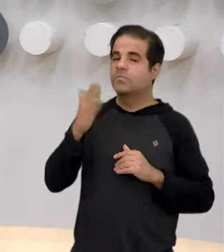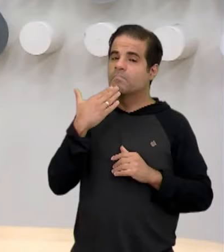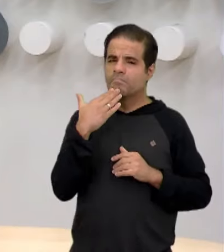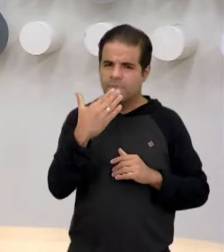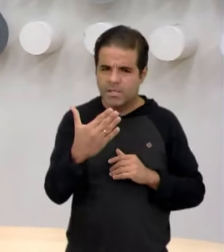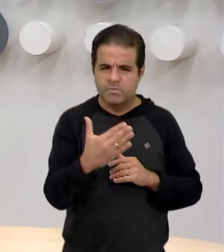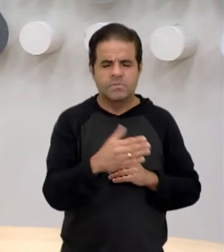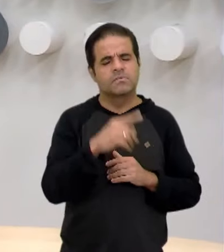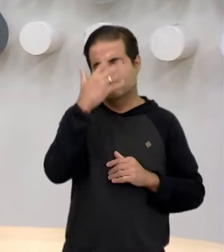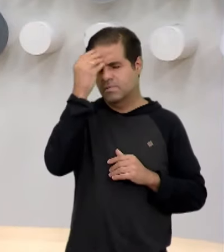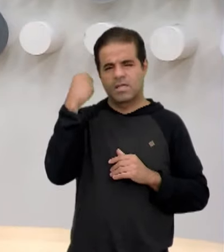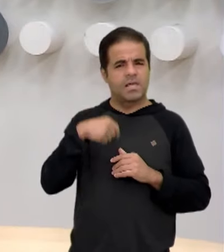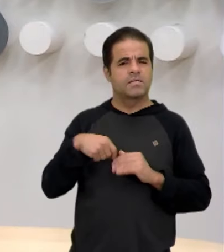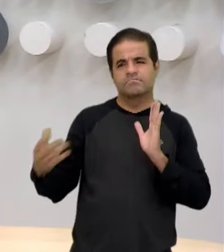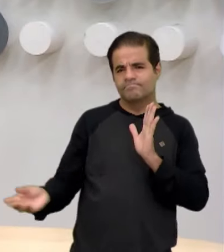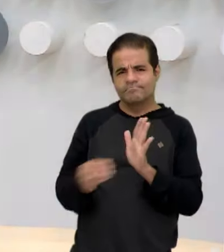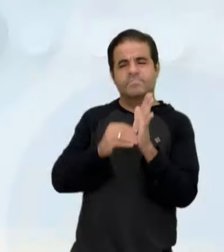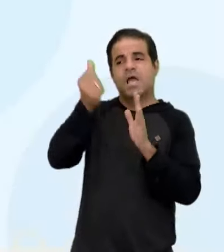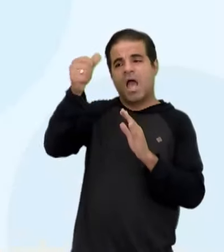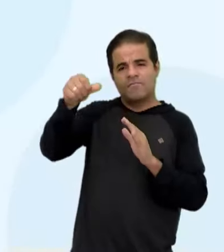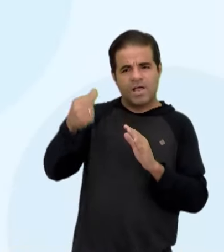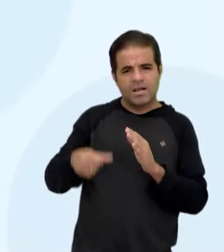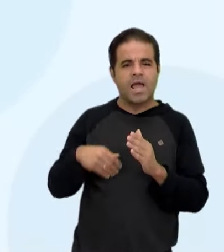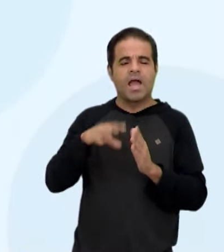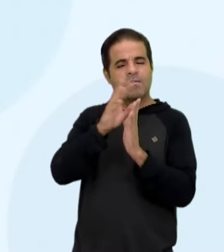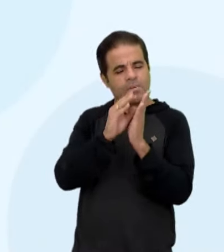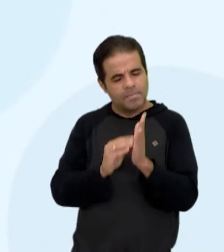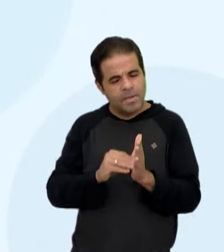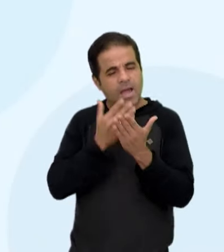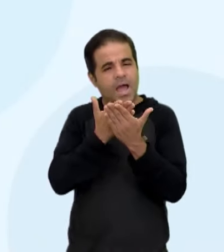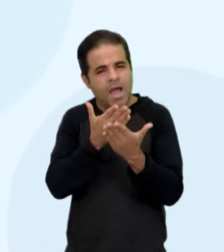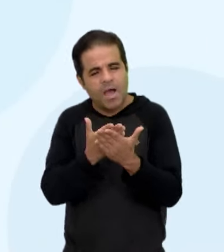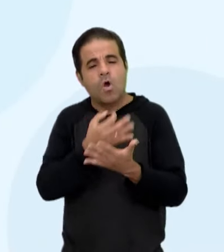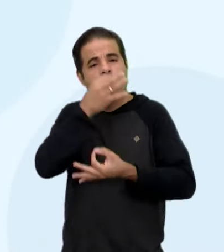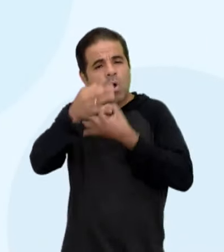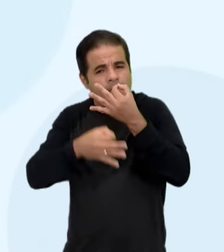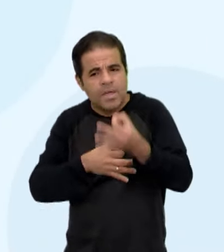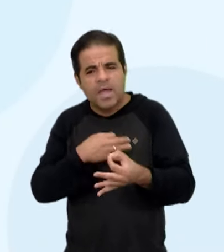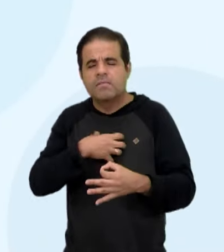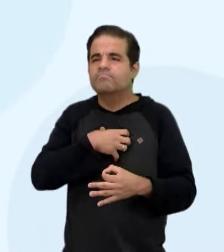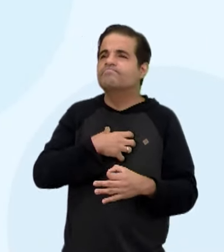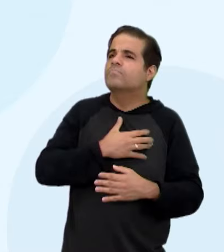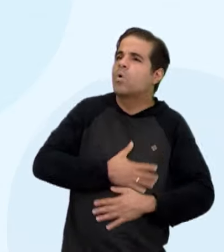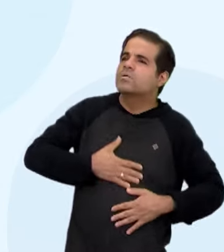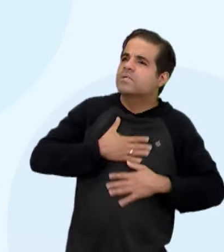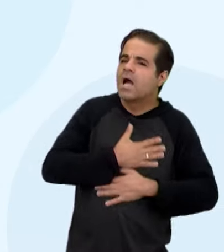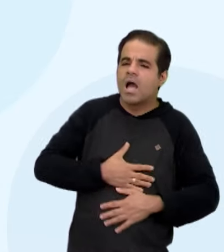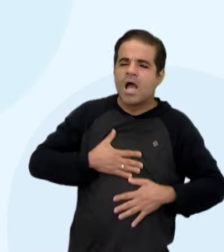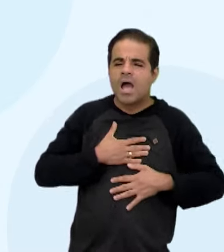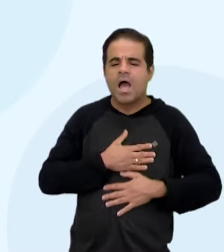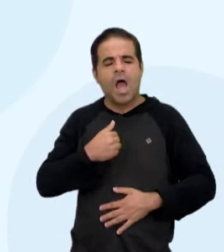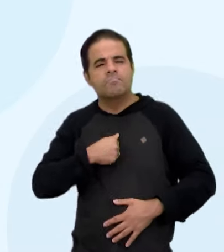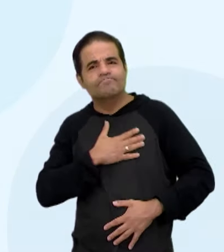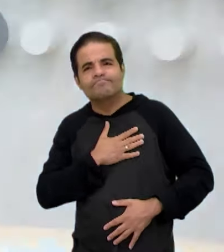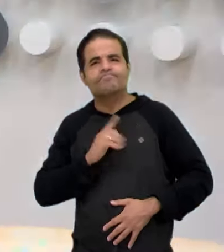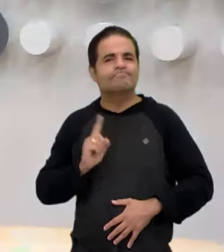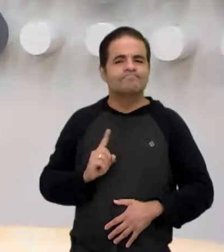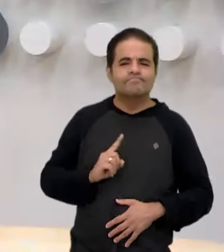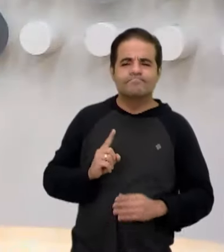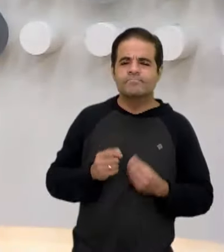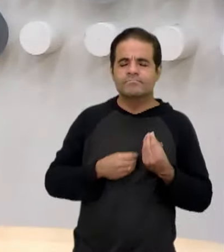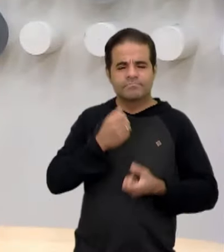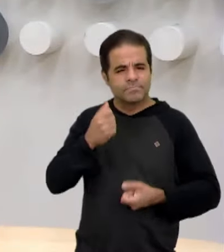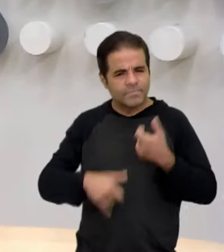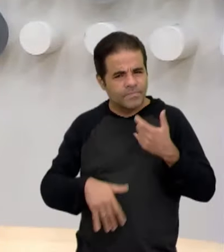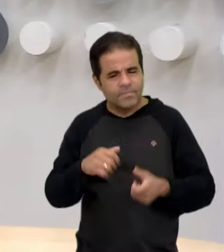para vocês não deixarem, né, de avaliar o nosso conteúdo. Comentem o que vocês estão gostando, o que vocês não gostaram.